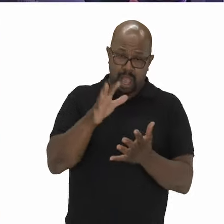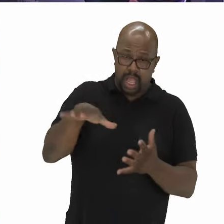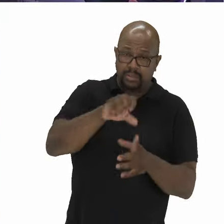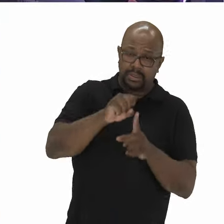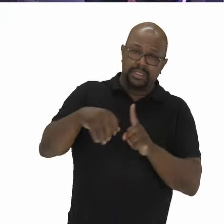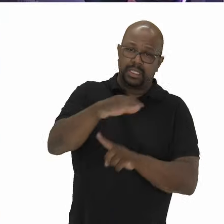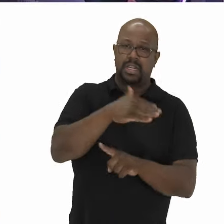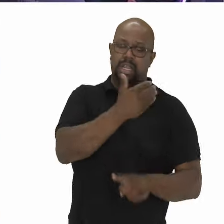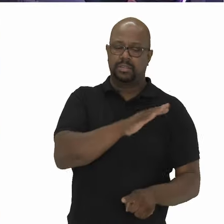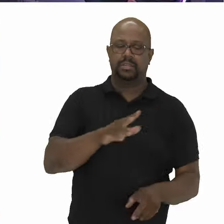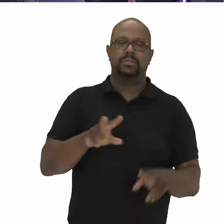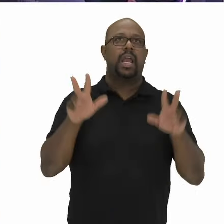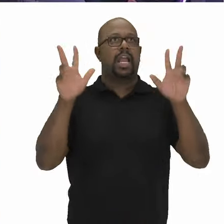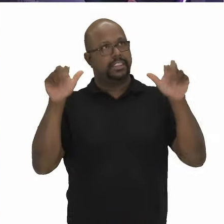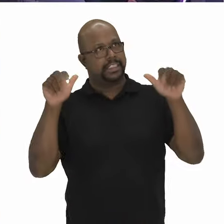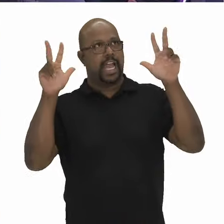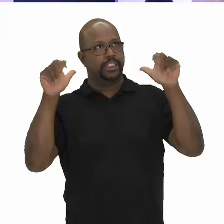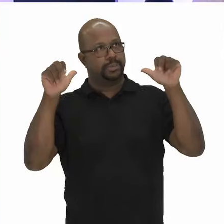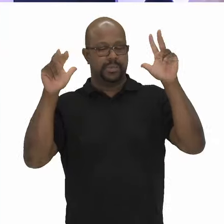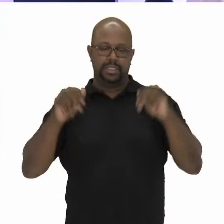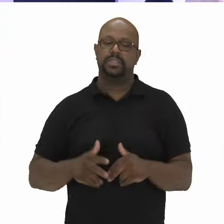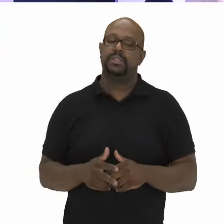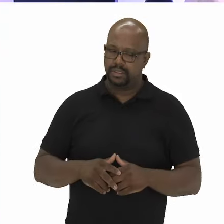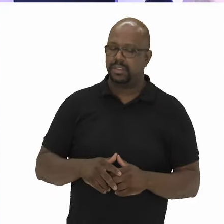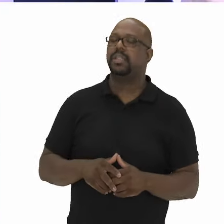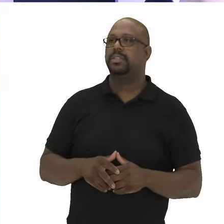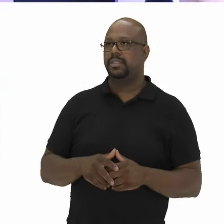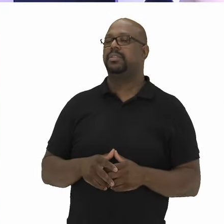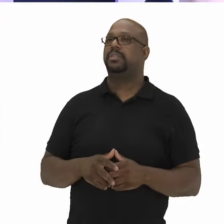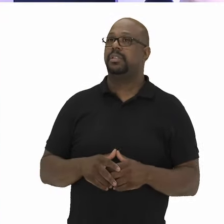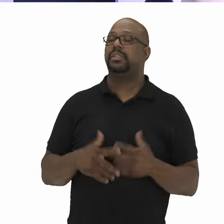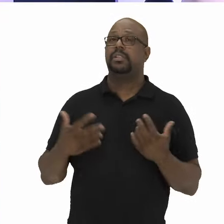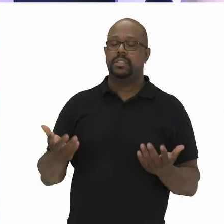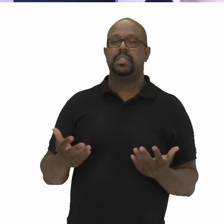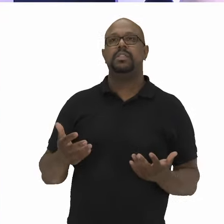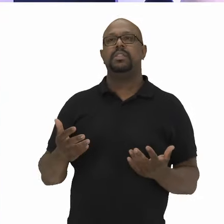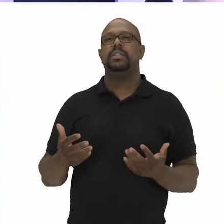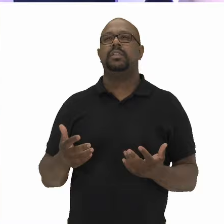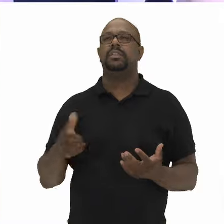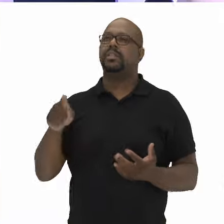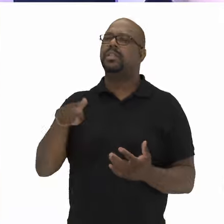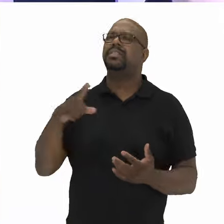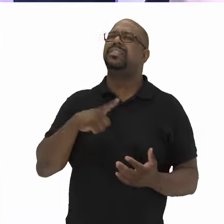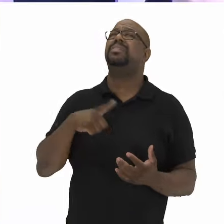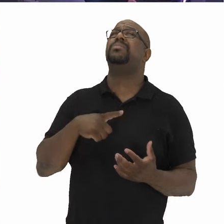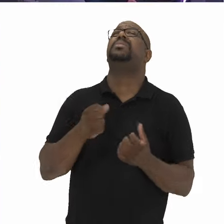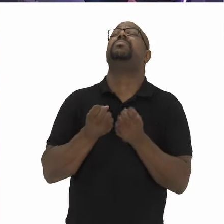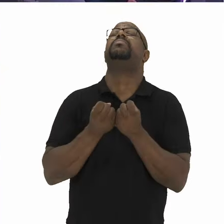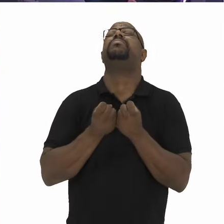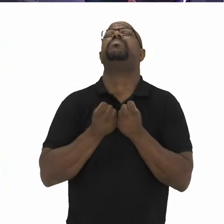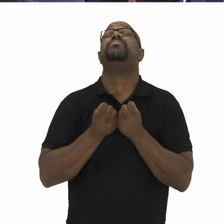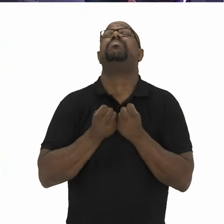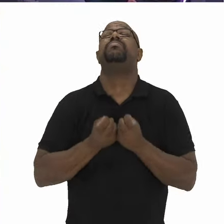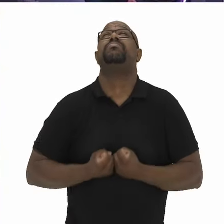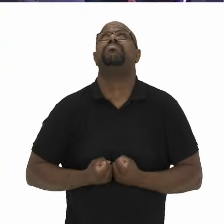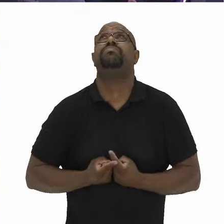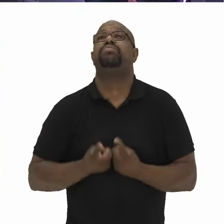rechaça pois faz aspas comos É verdade e nós temos uma